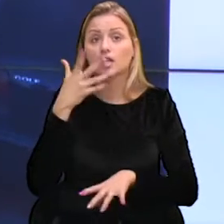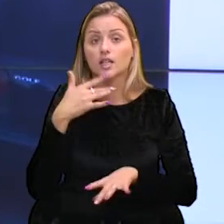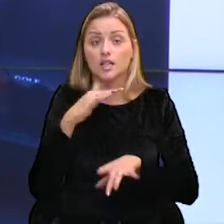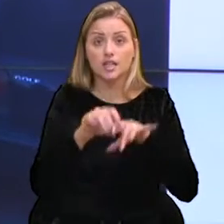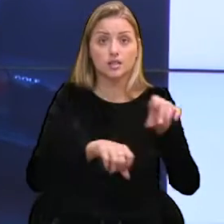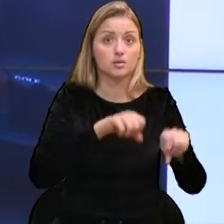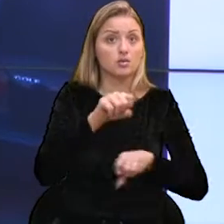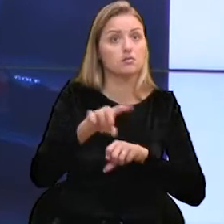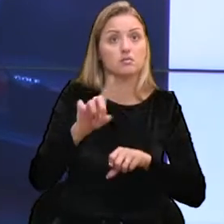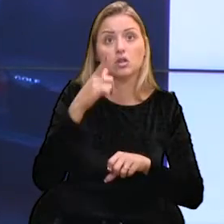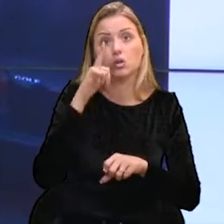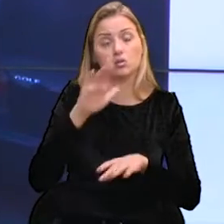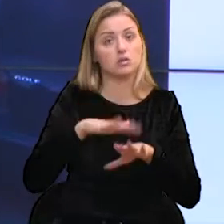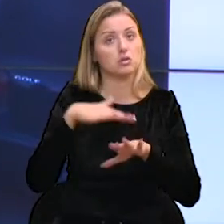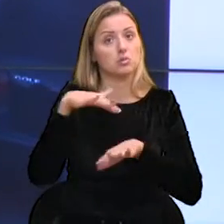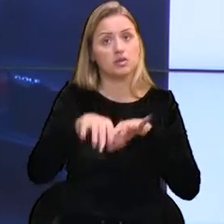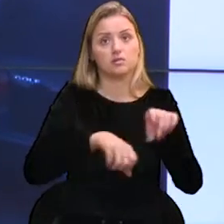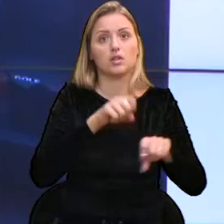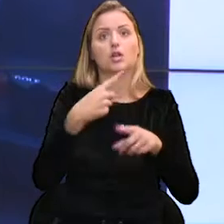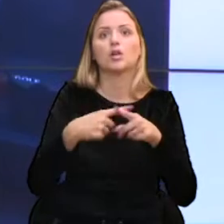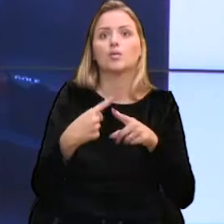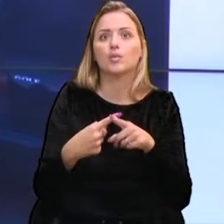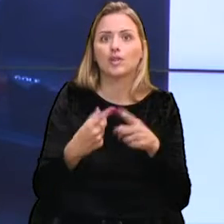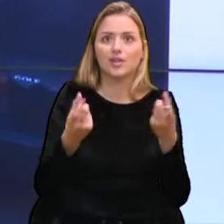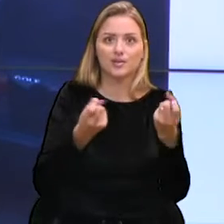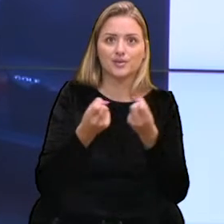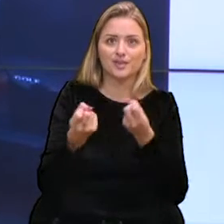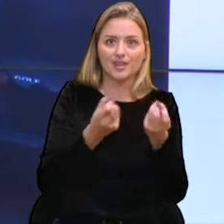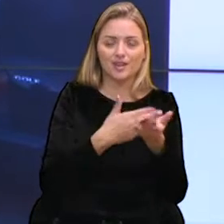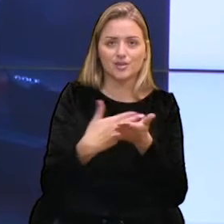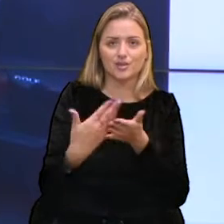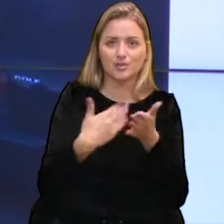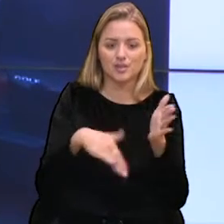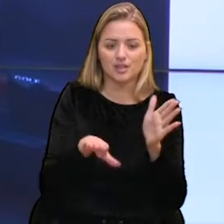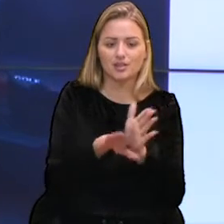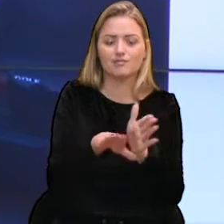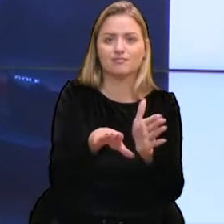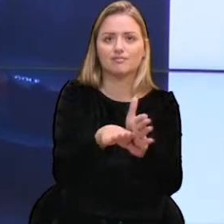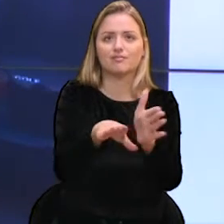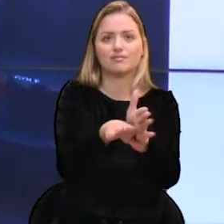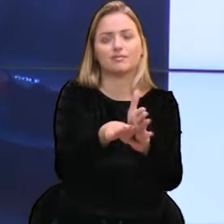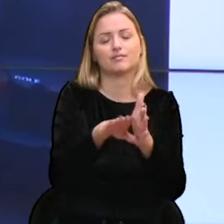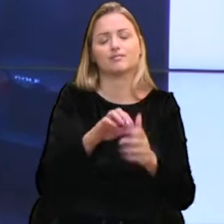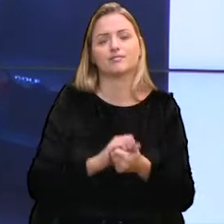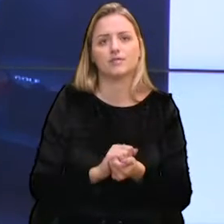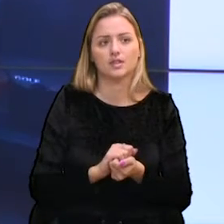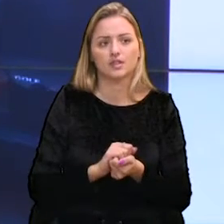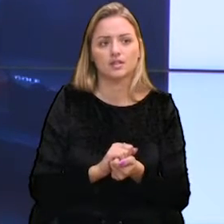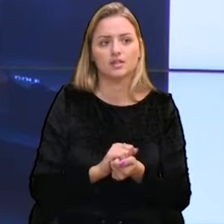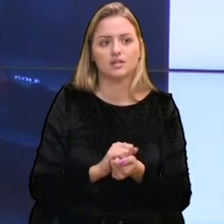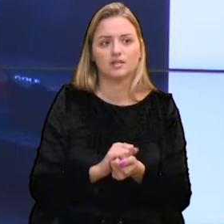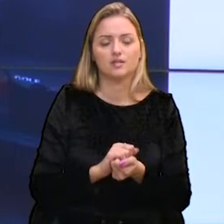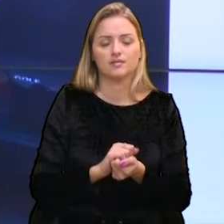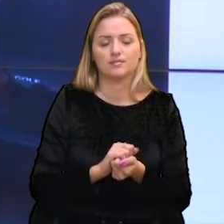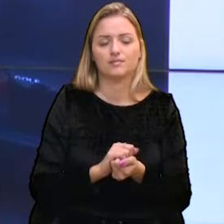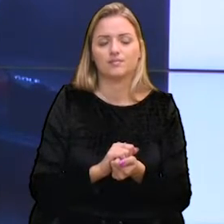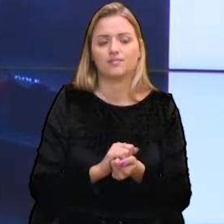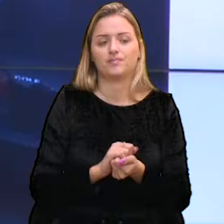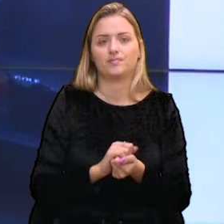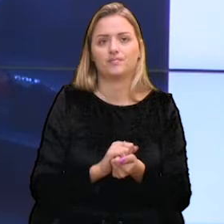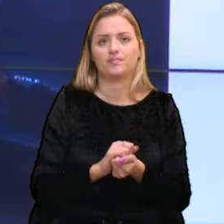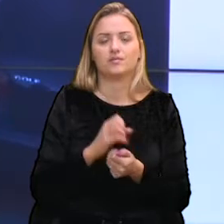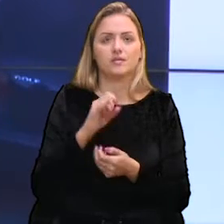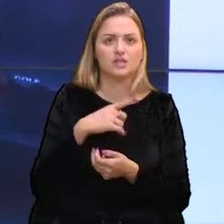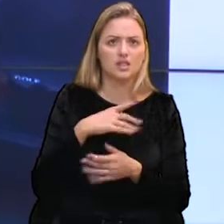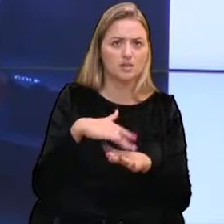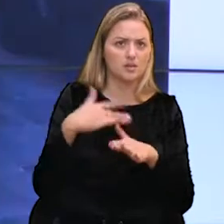não conseguiram mais andar no momento que os veículos começaram a transitar. Uma parte, por gentileza, depois, vereador. Né, por esse espaço. Por favor, se